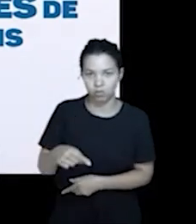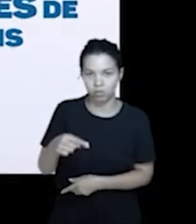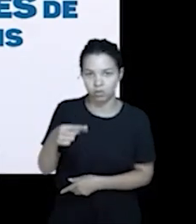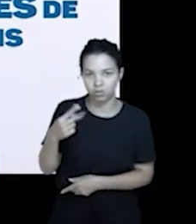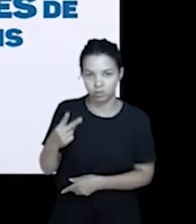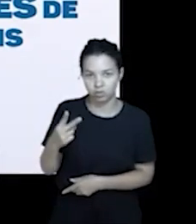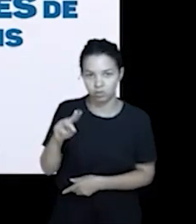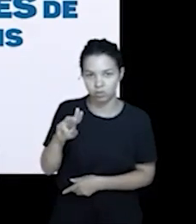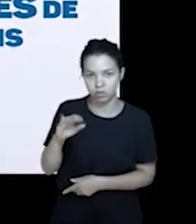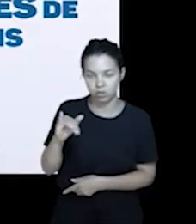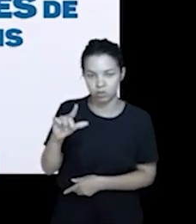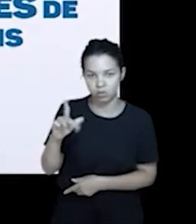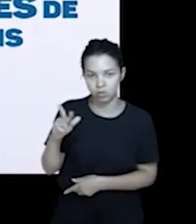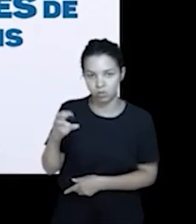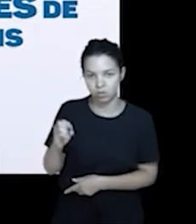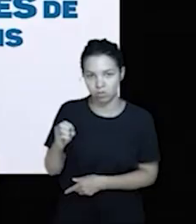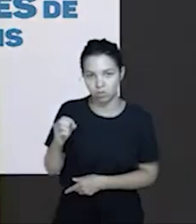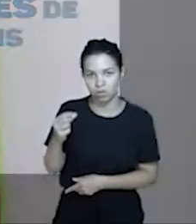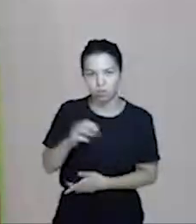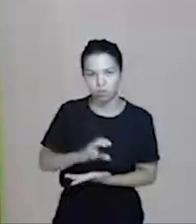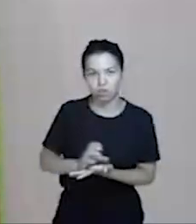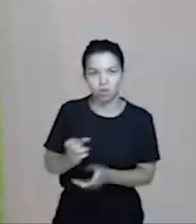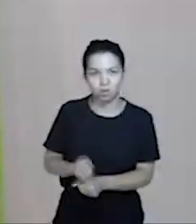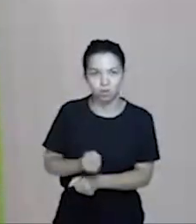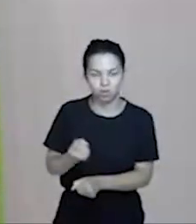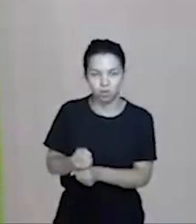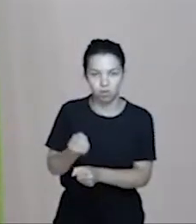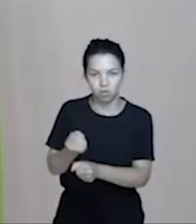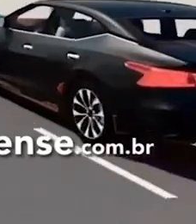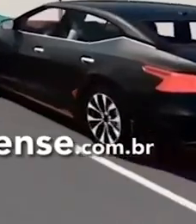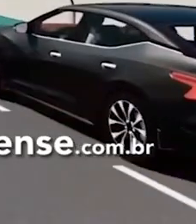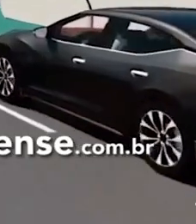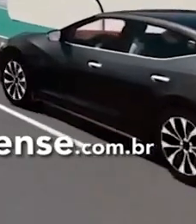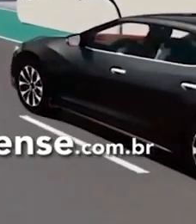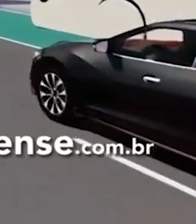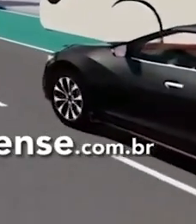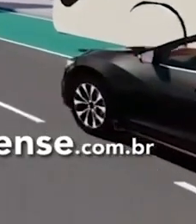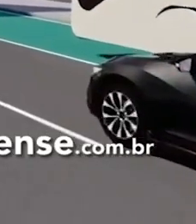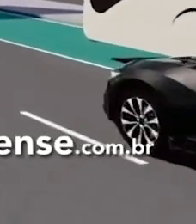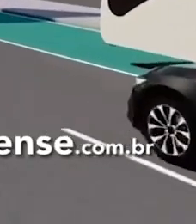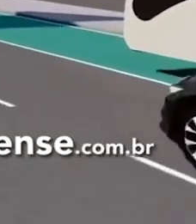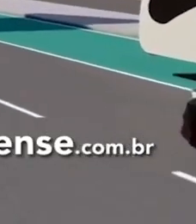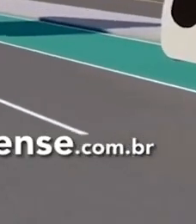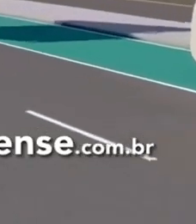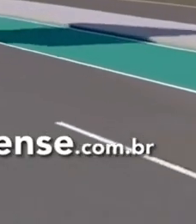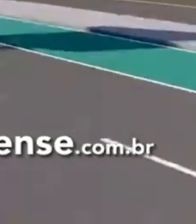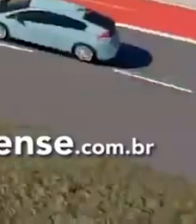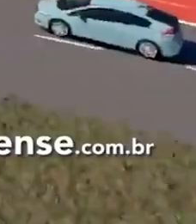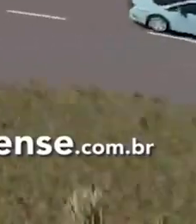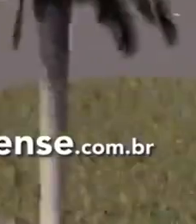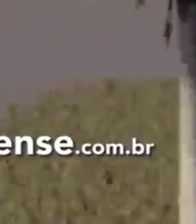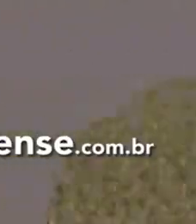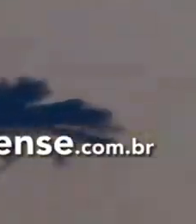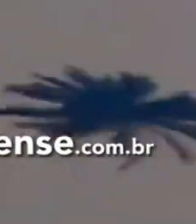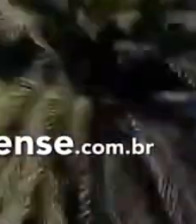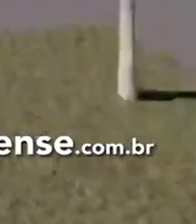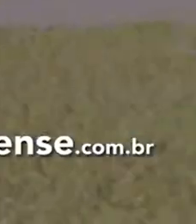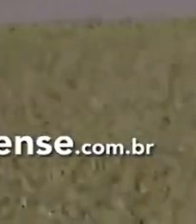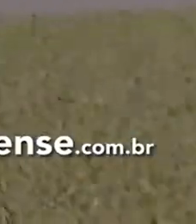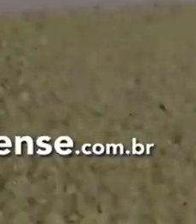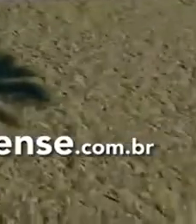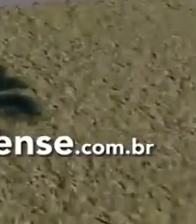privado para construção desse consórcio dessa parcerias entre eles